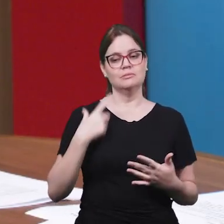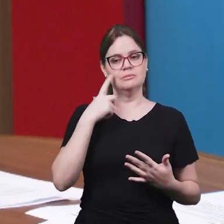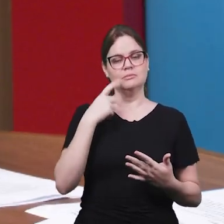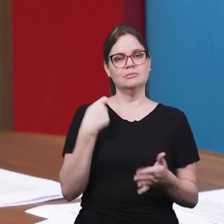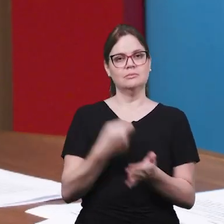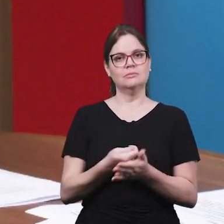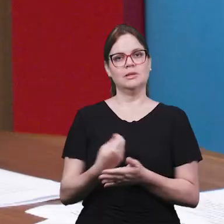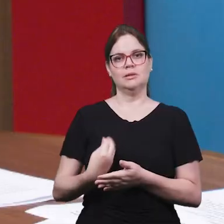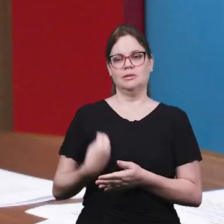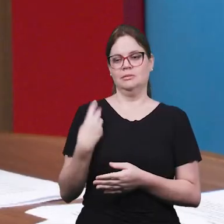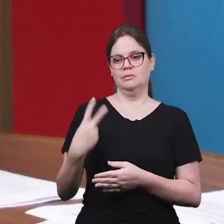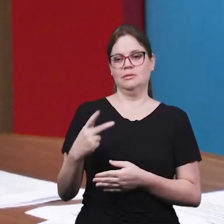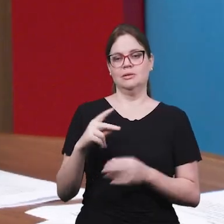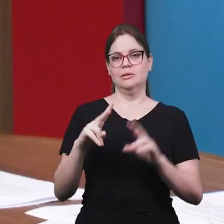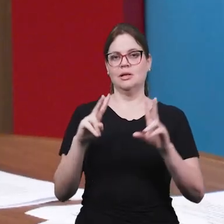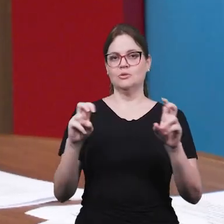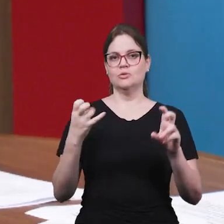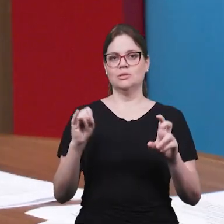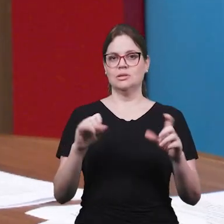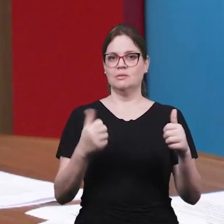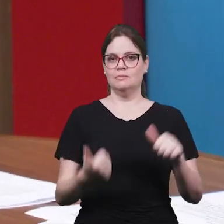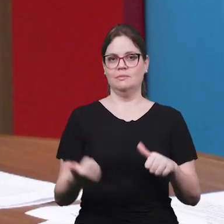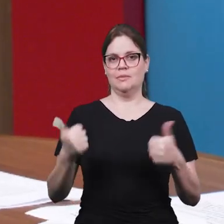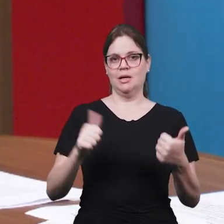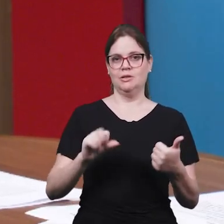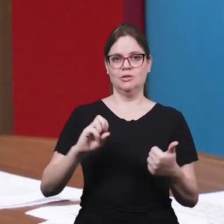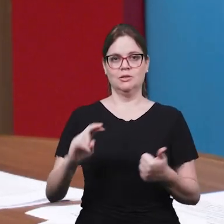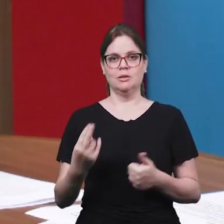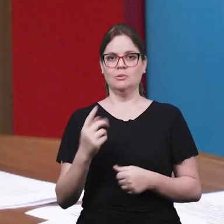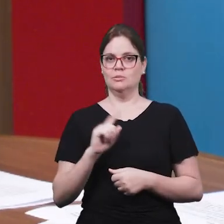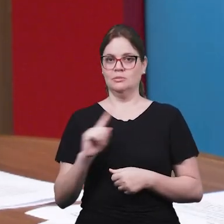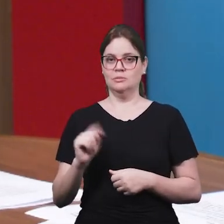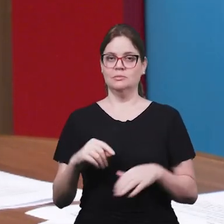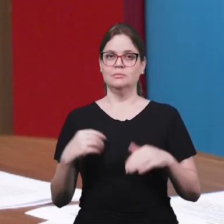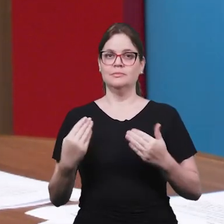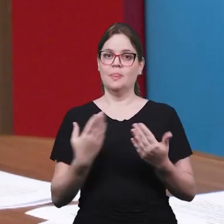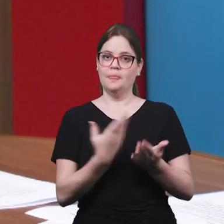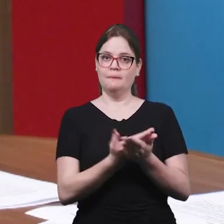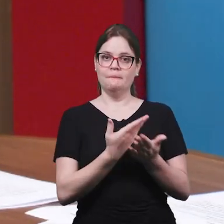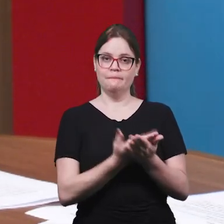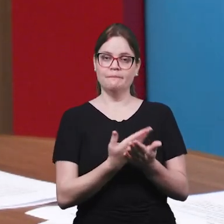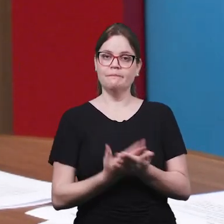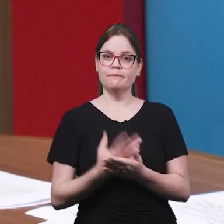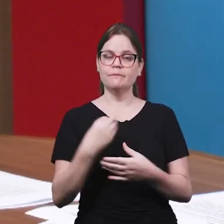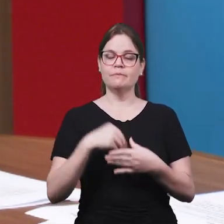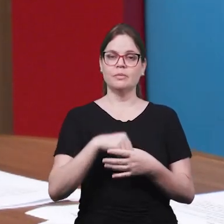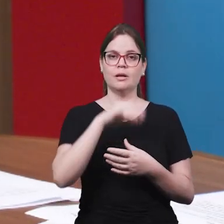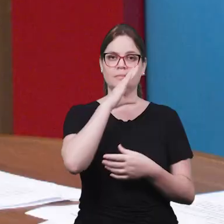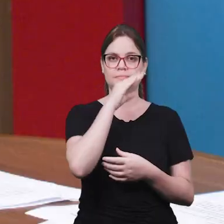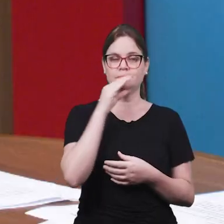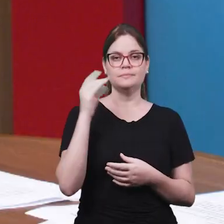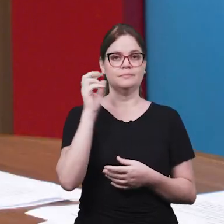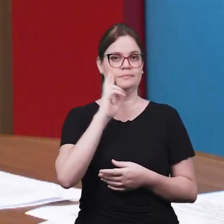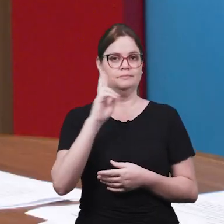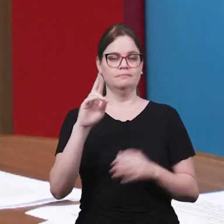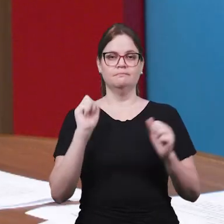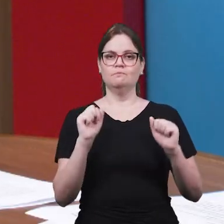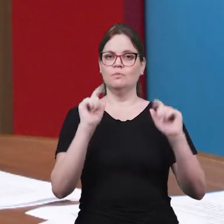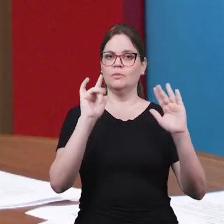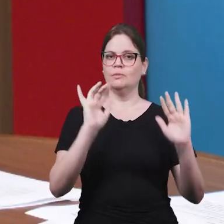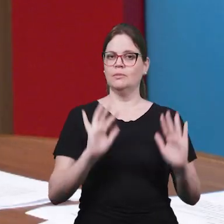têm que tomar aquela decisão do batismo. E certamente, né, essas aulas, né, o Senhor opera de uma forma na vida